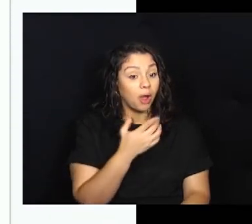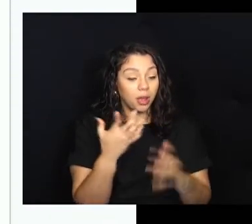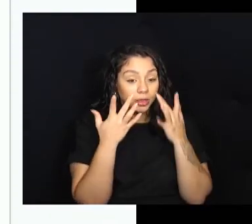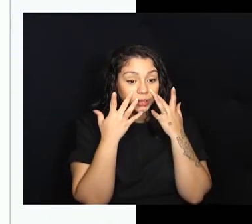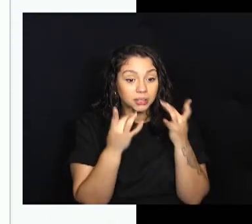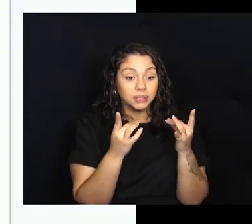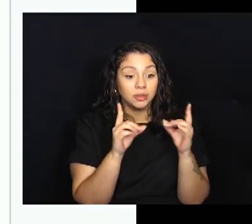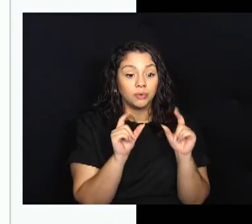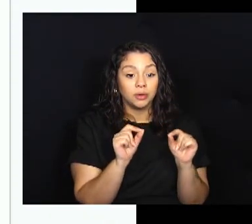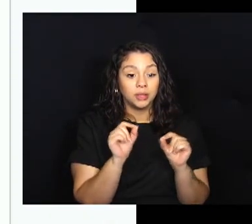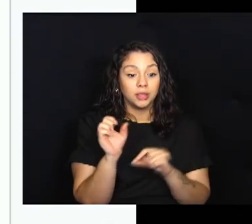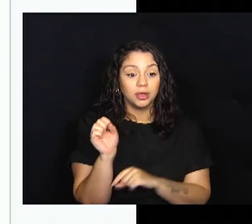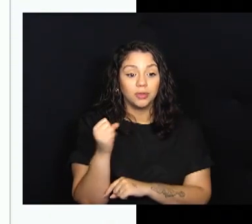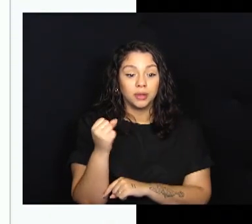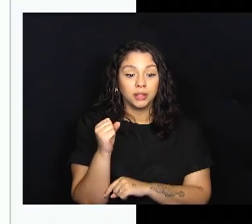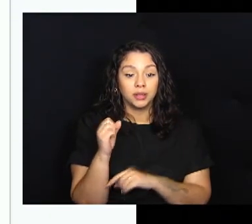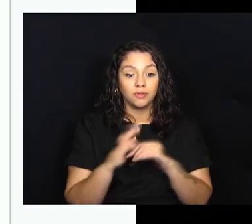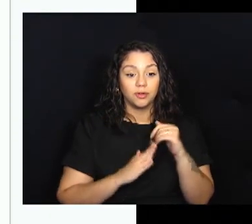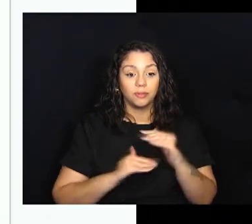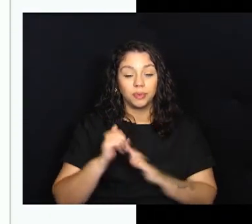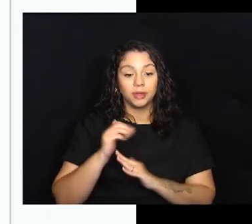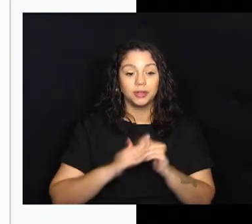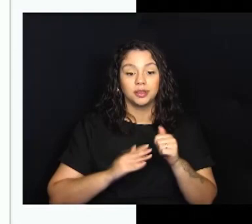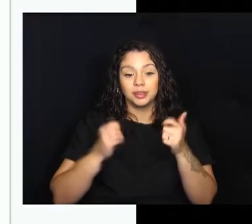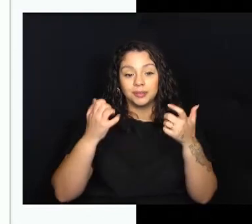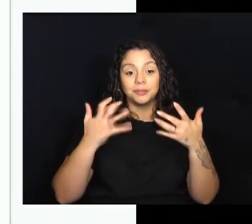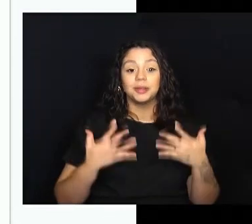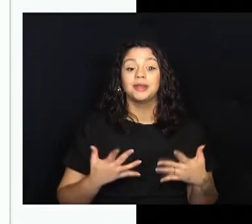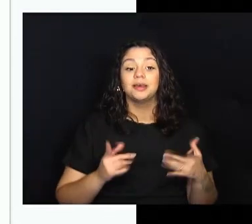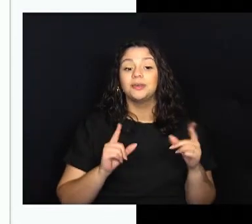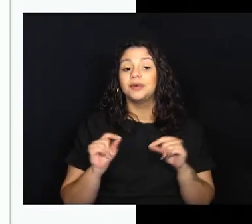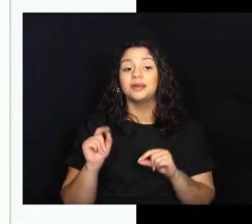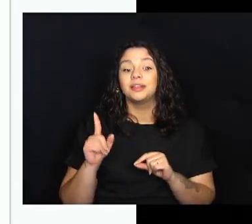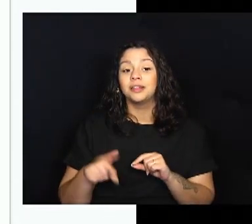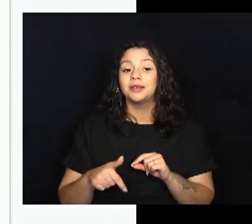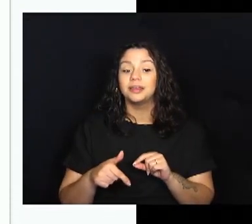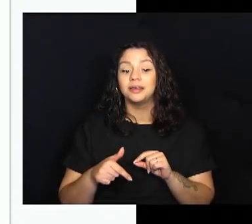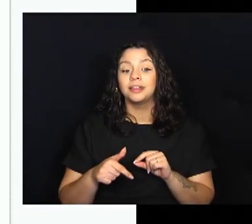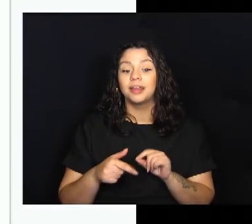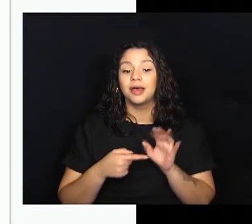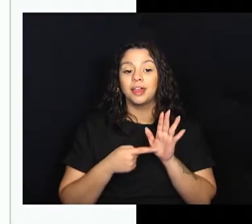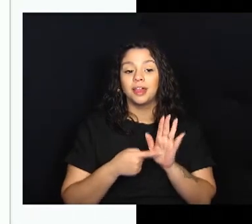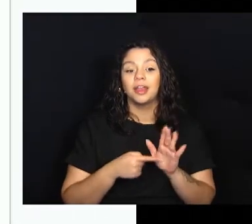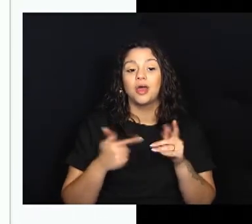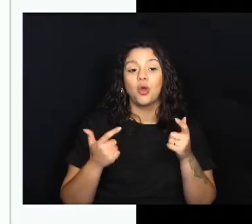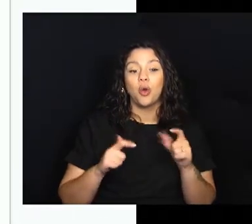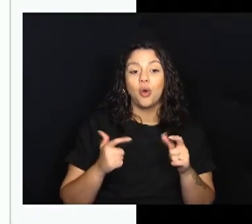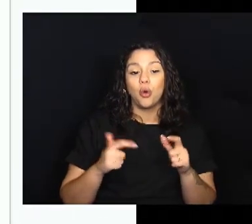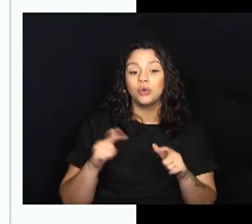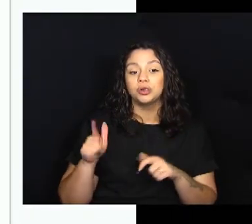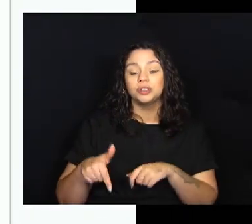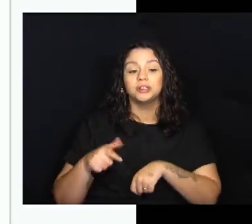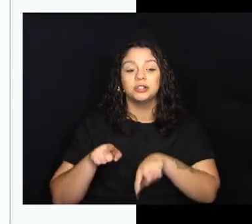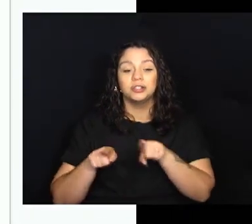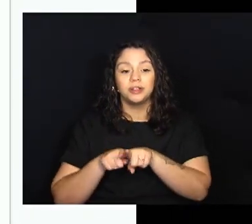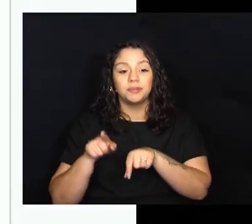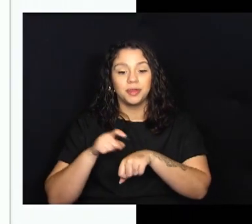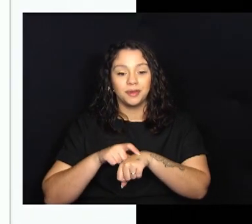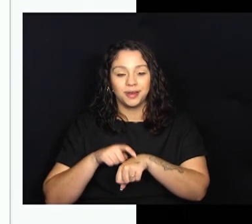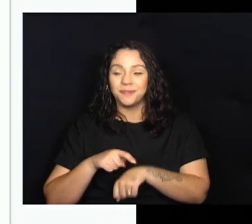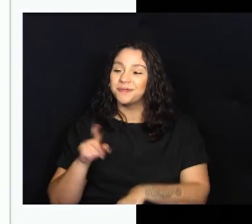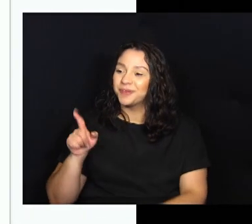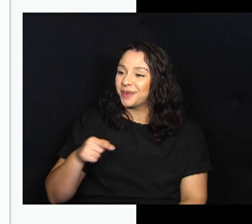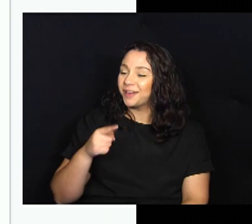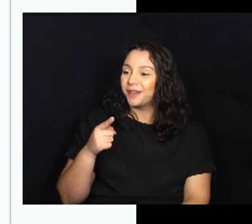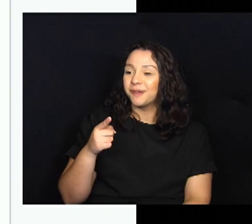a 8ª atividade. Conta pra gente quem que está nessa atividade, onde vai ser e horário. Olha, o Gabriel já